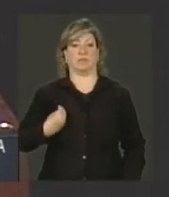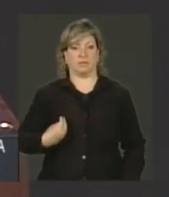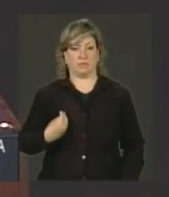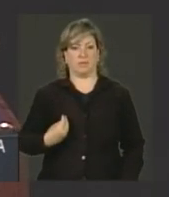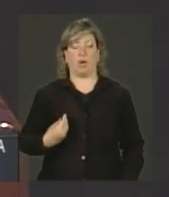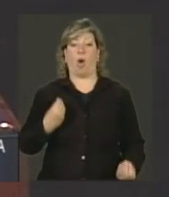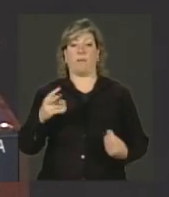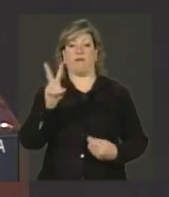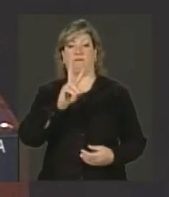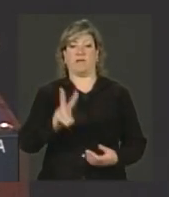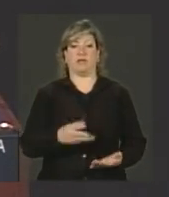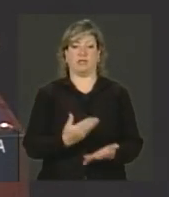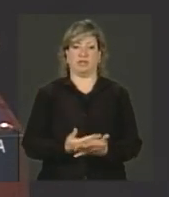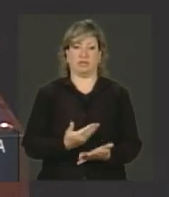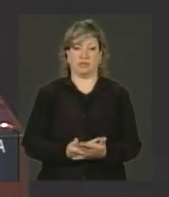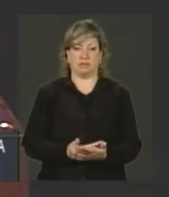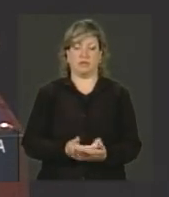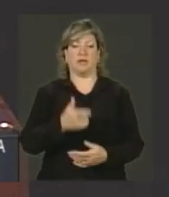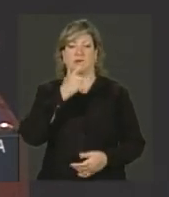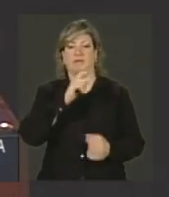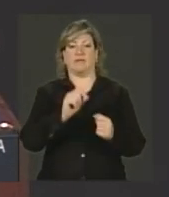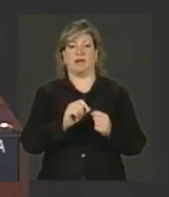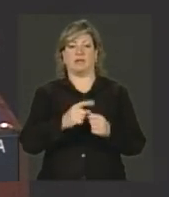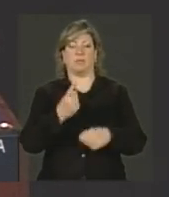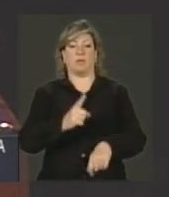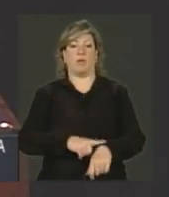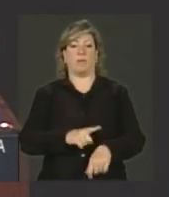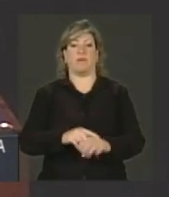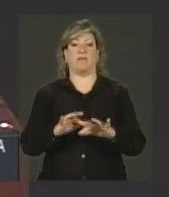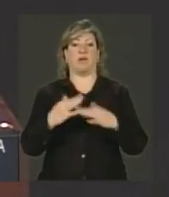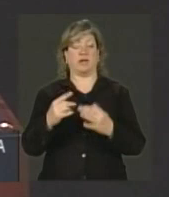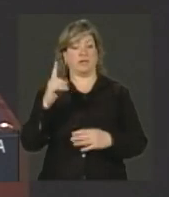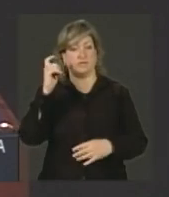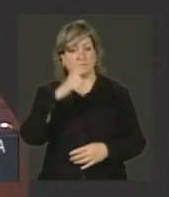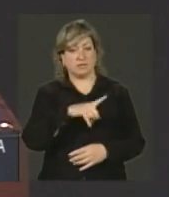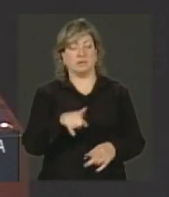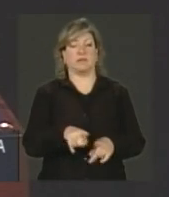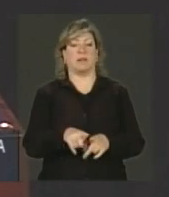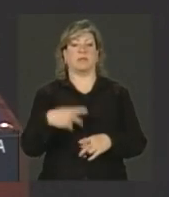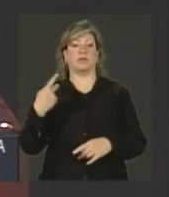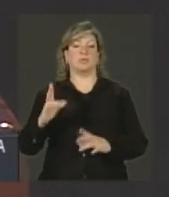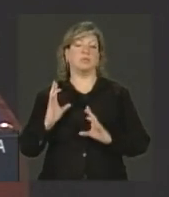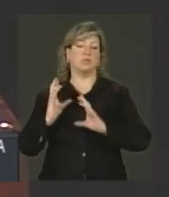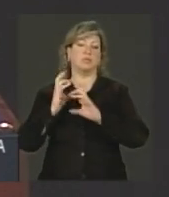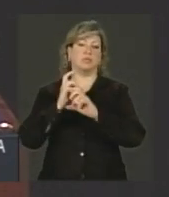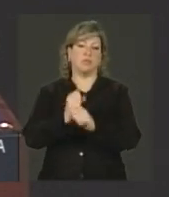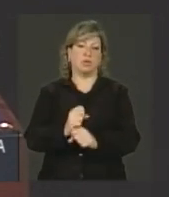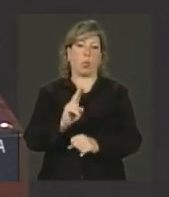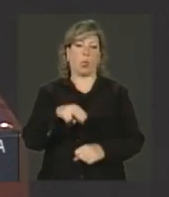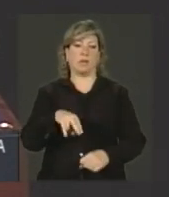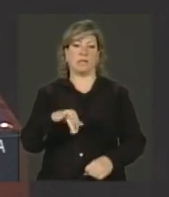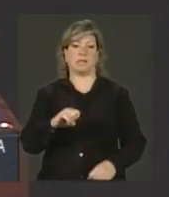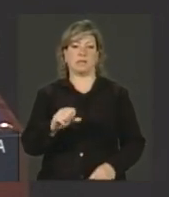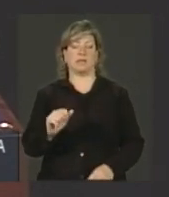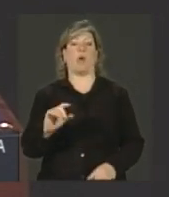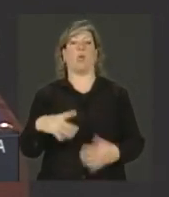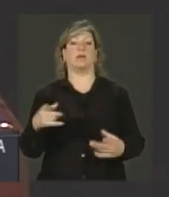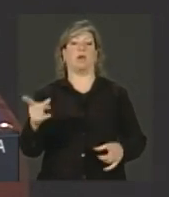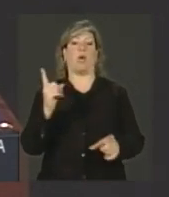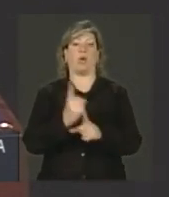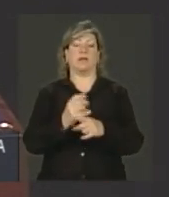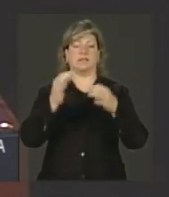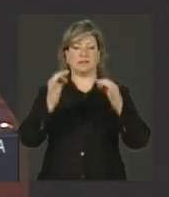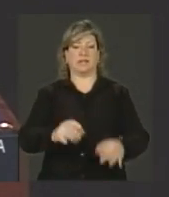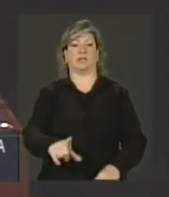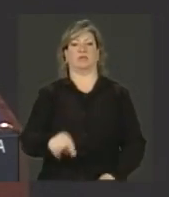vestibular, realizado num momento familiar difícil, e a sua trajetória na UNISA, quando encontrou a certeza